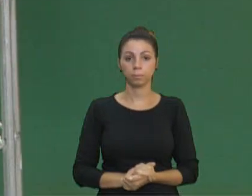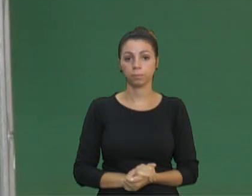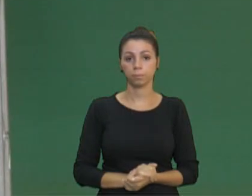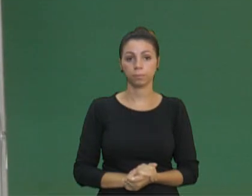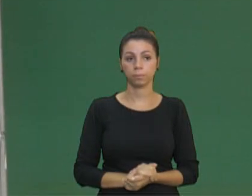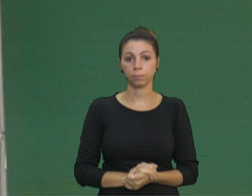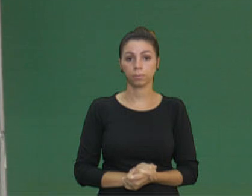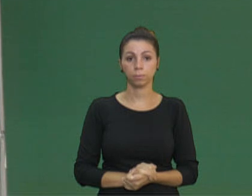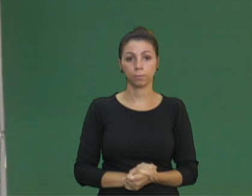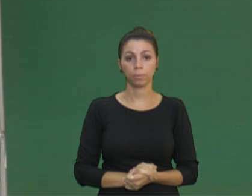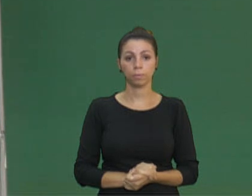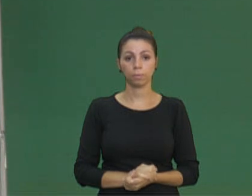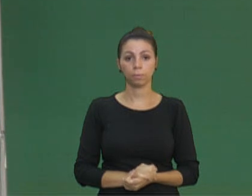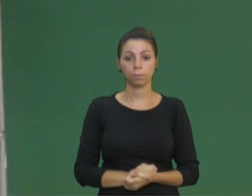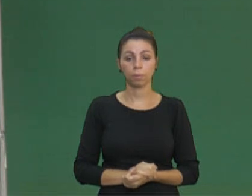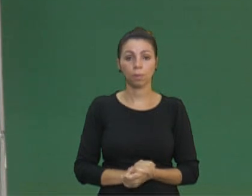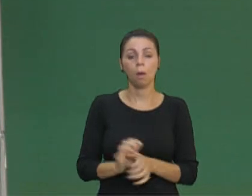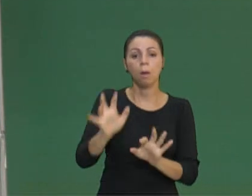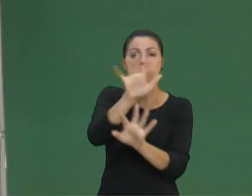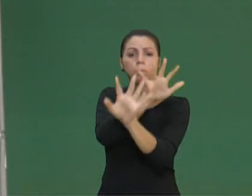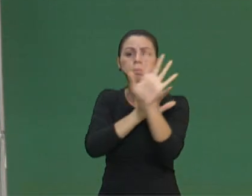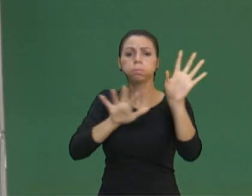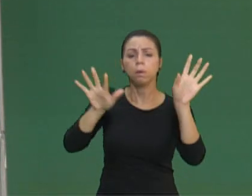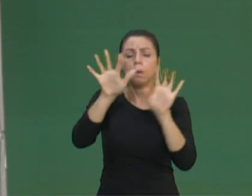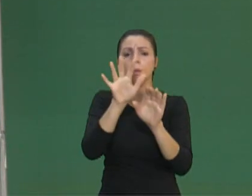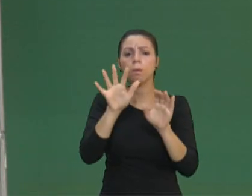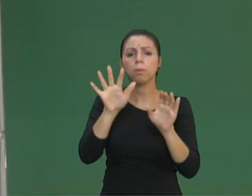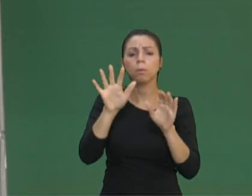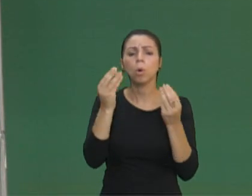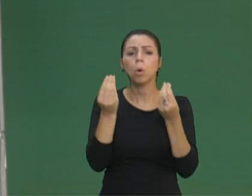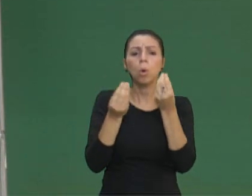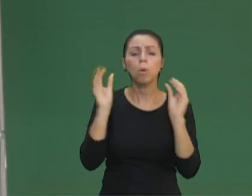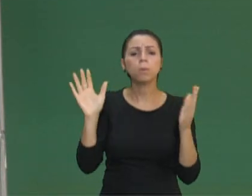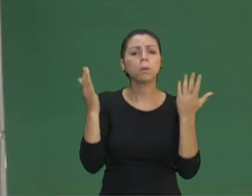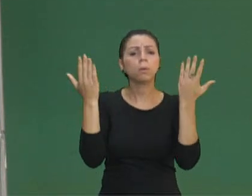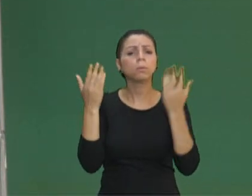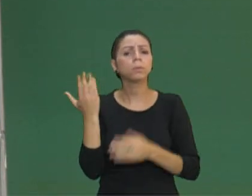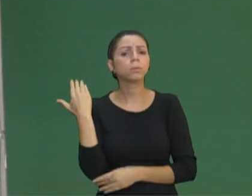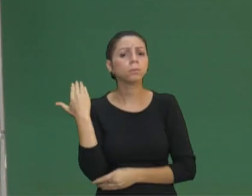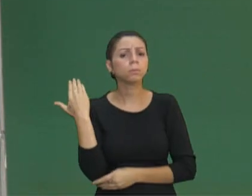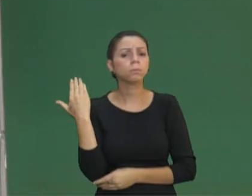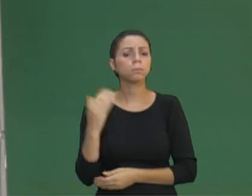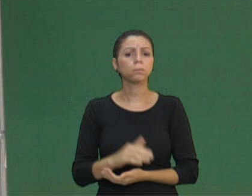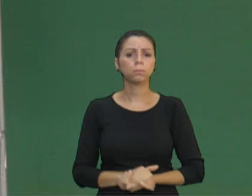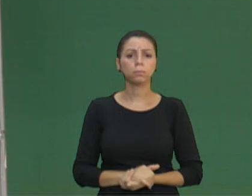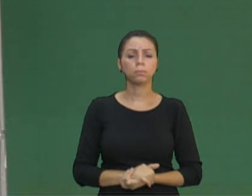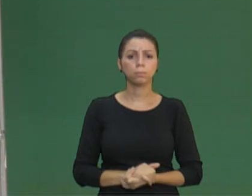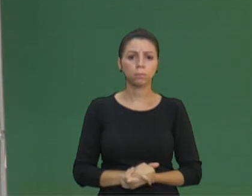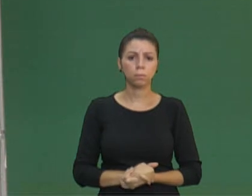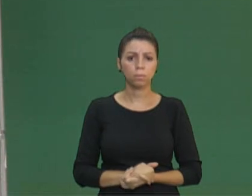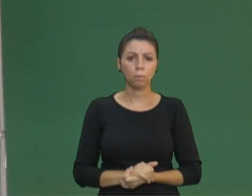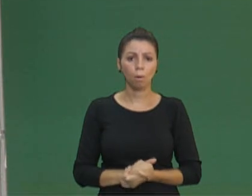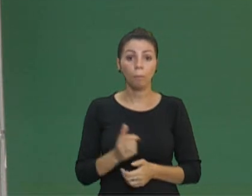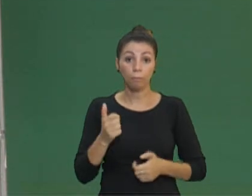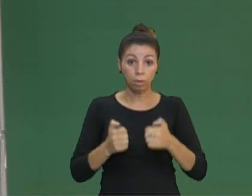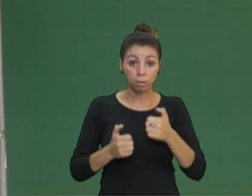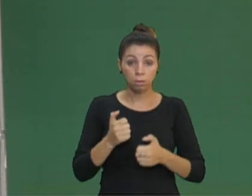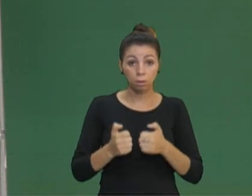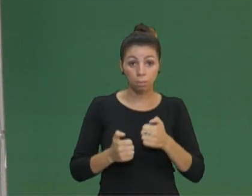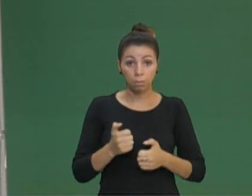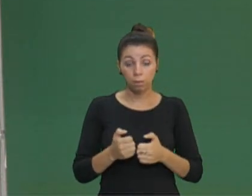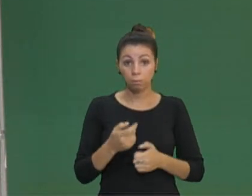Qual que é essa circulação de ar? Como é que ela acontece? Então, fisicamente falando,